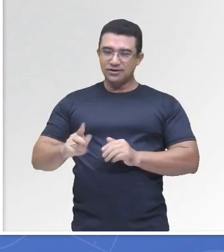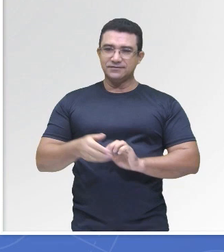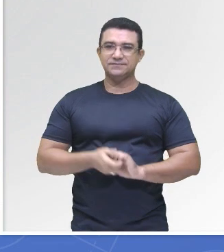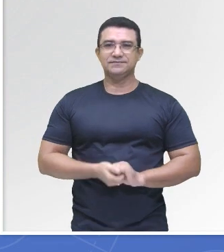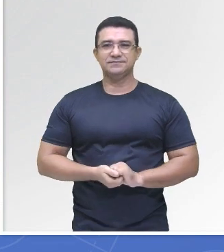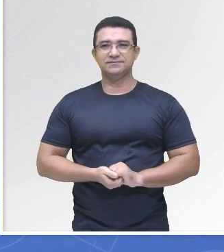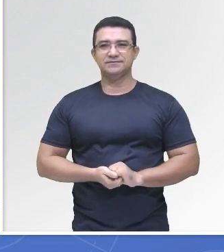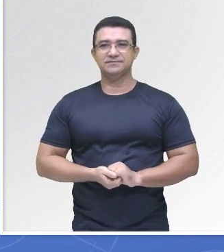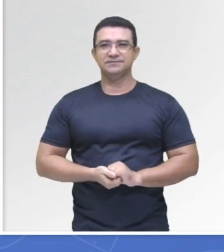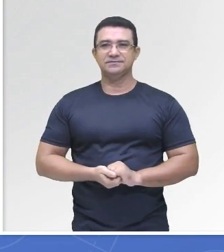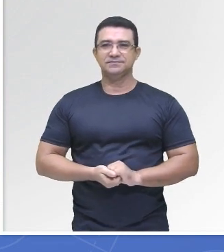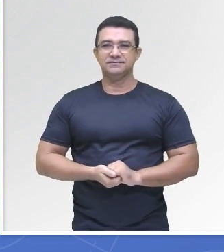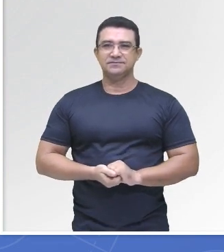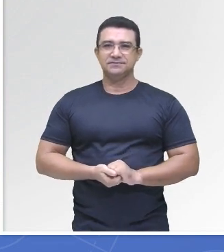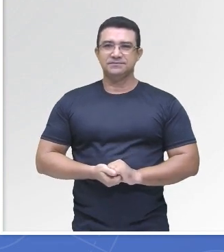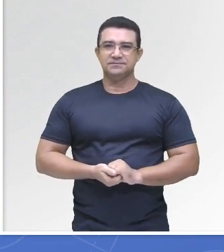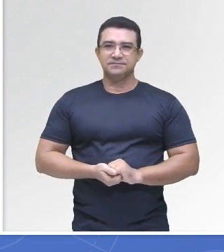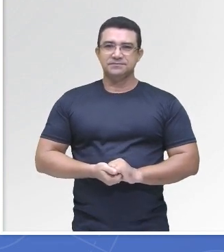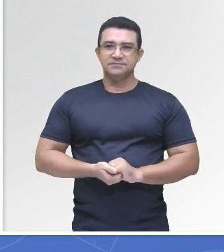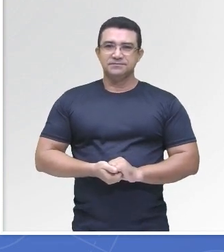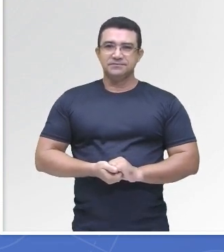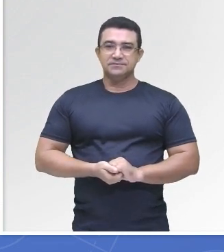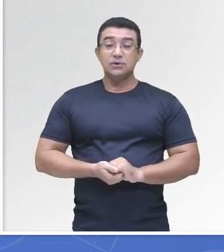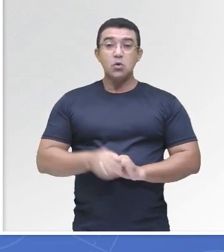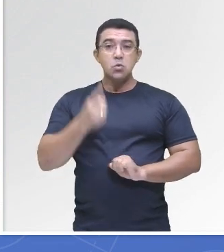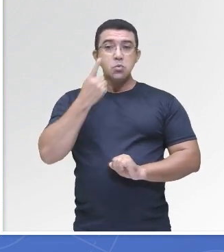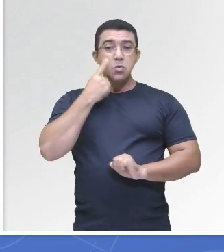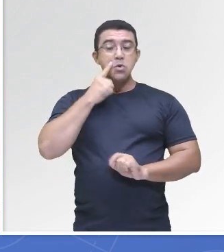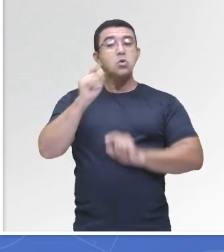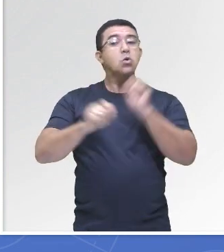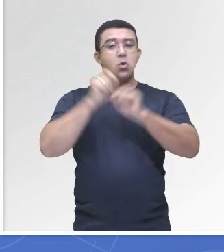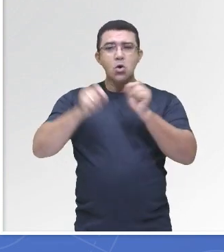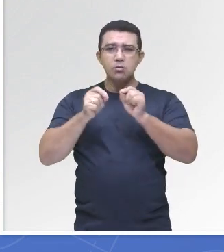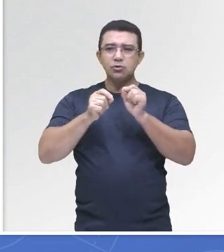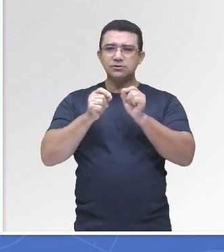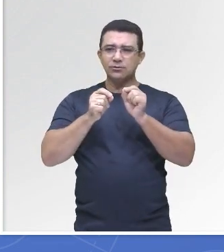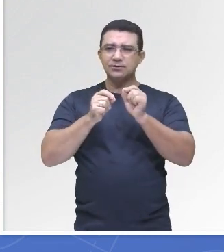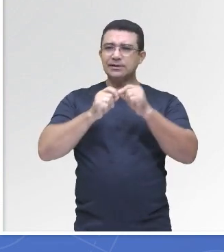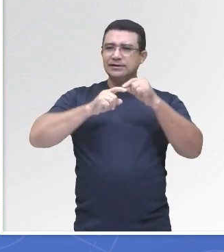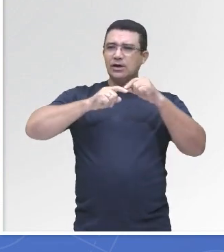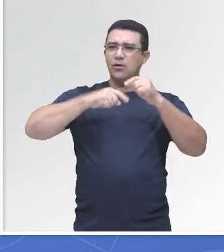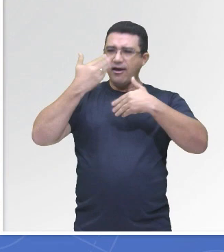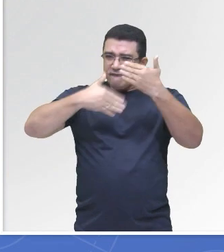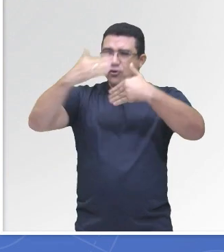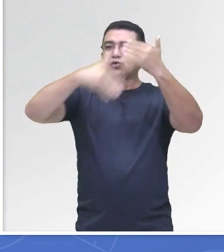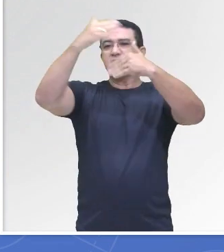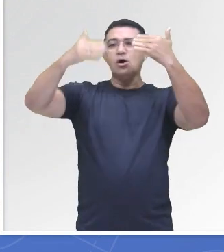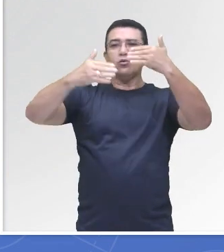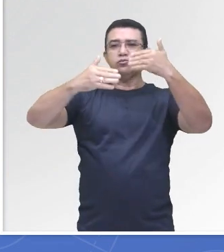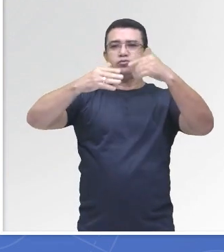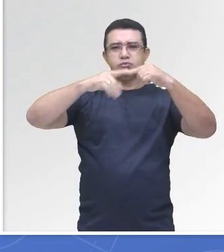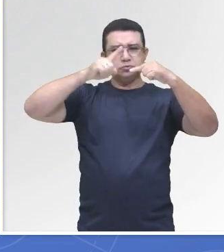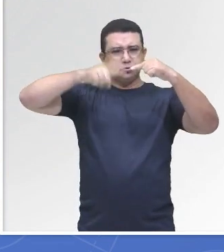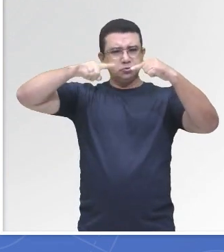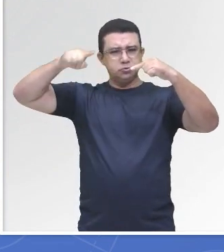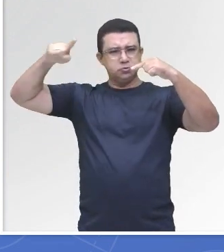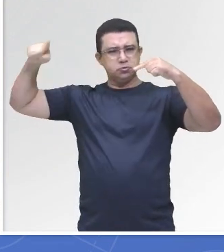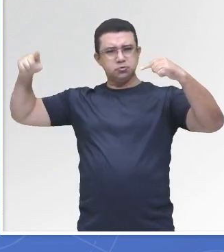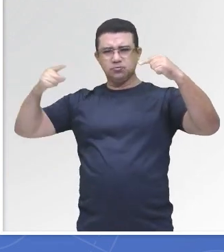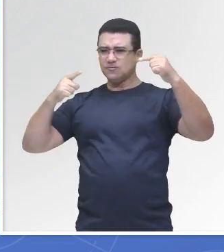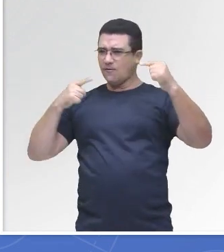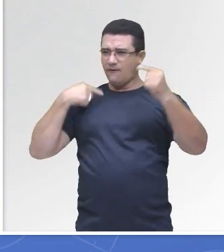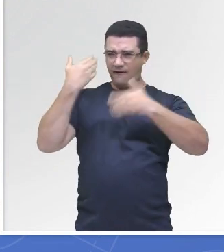vai ver essa escala evolutiva, tá? E eu vou trazer aqui para vocês